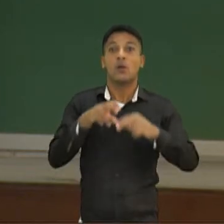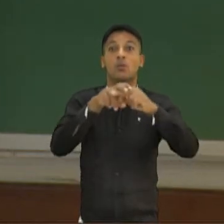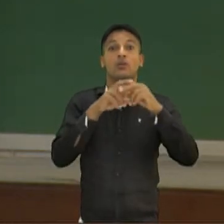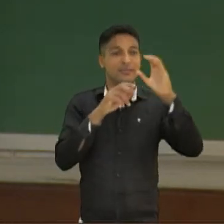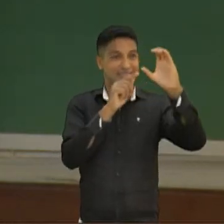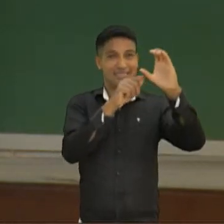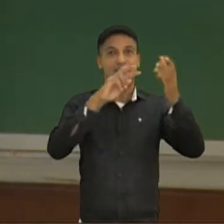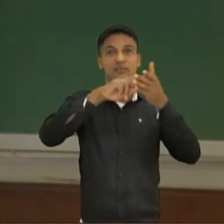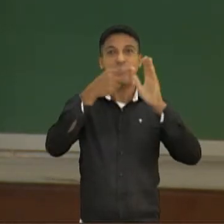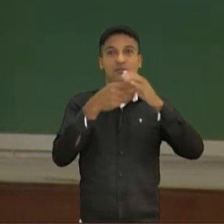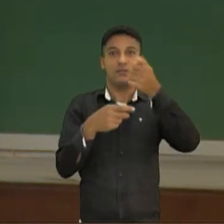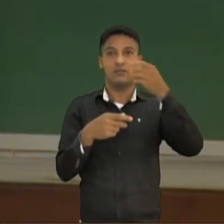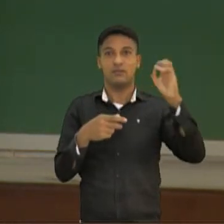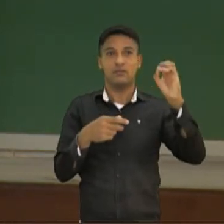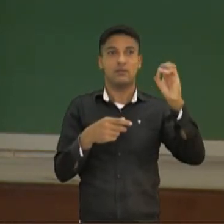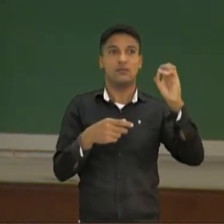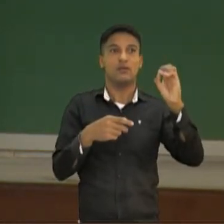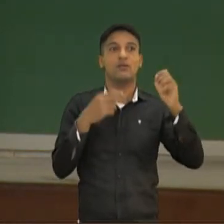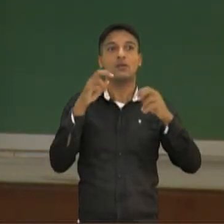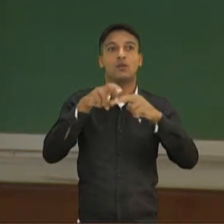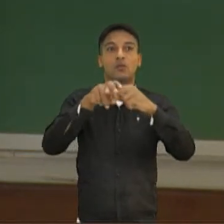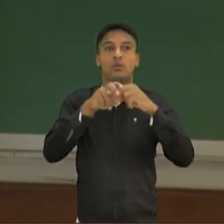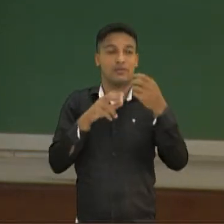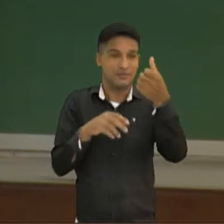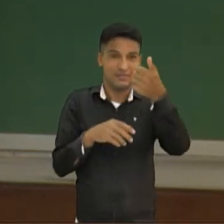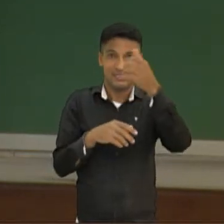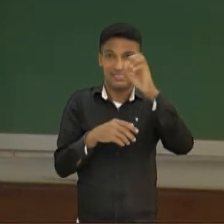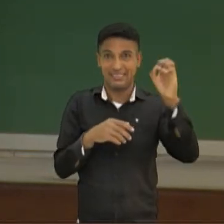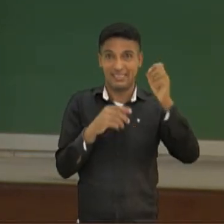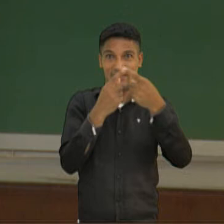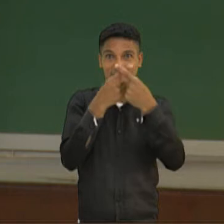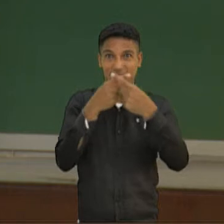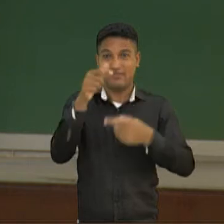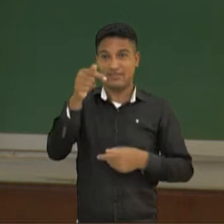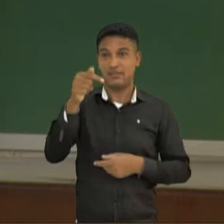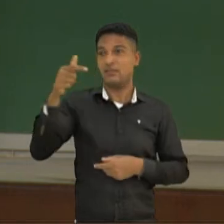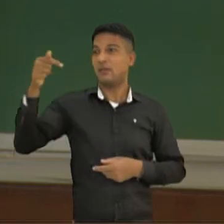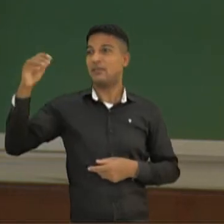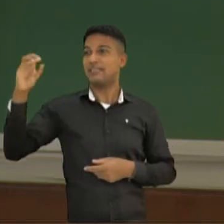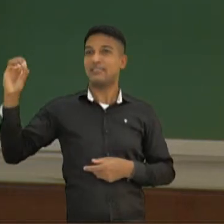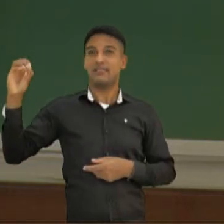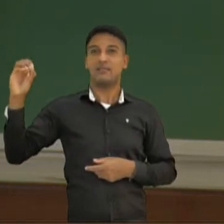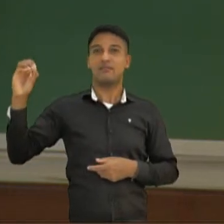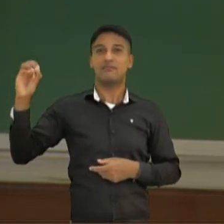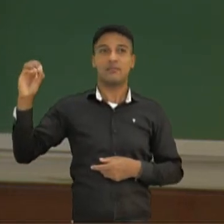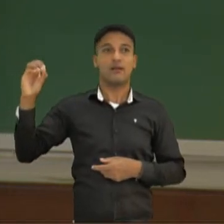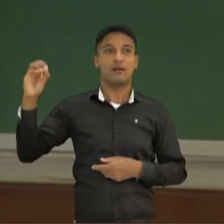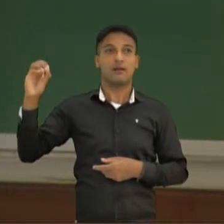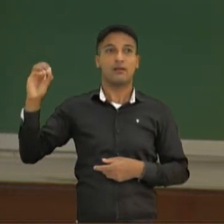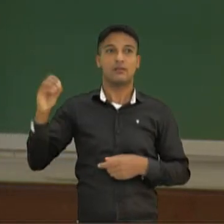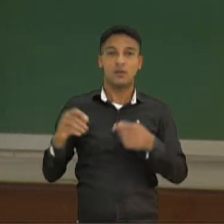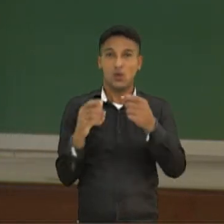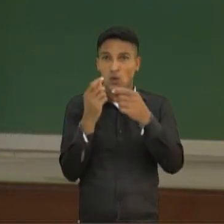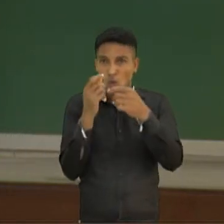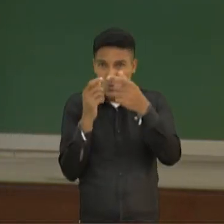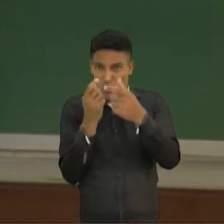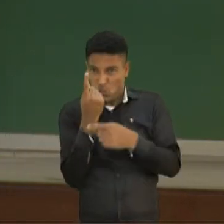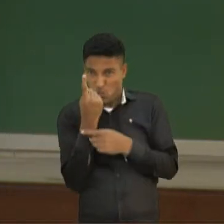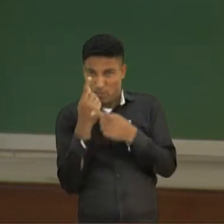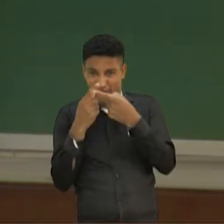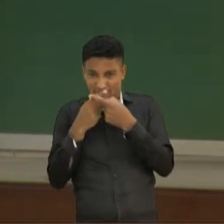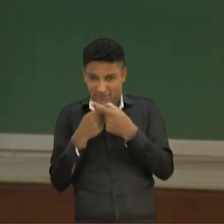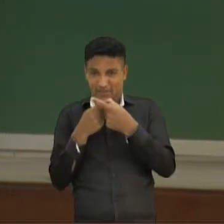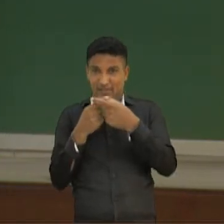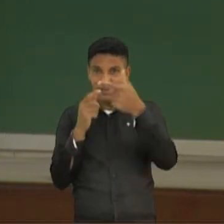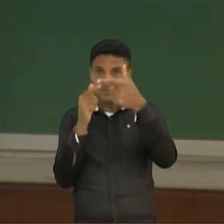centena. Então, 100 vezes 7, 700, ok? Muito bem. Então, 1 vezes 7, então esse 1